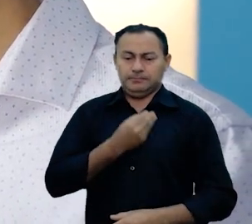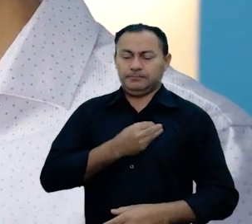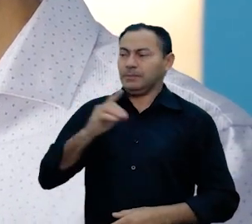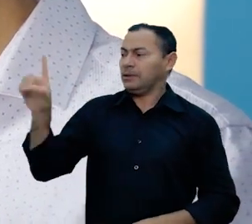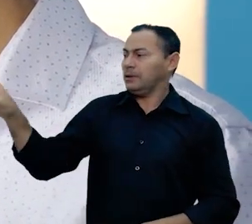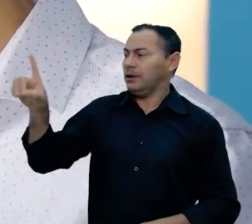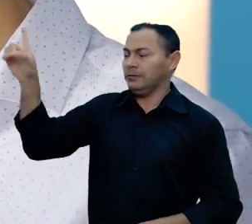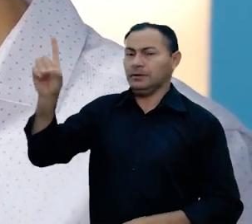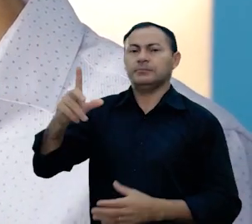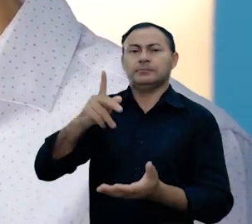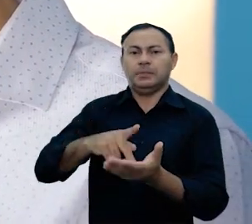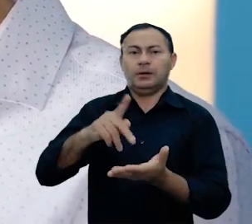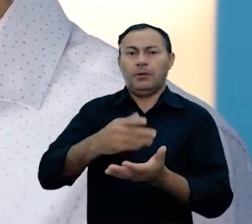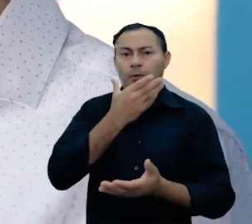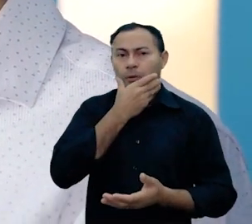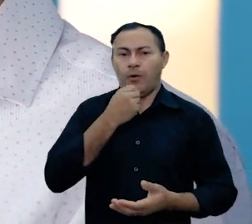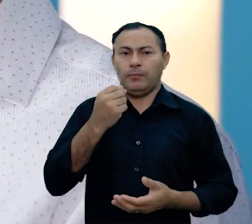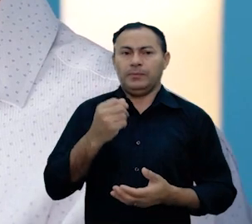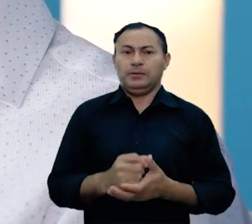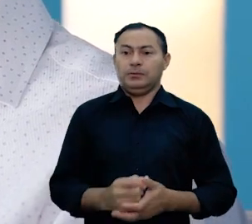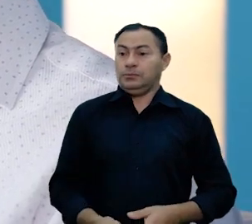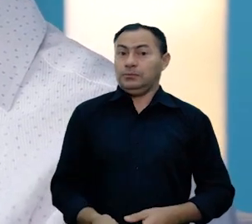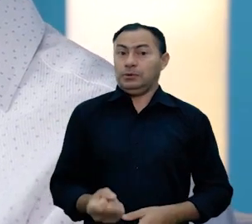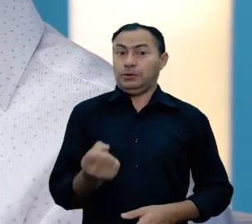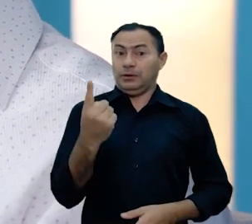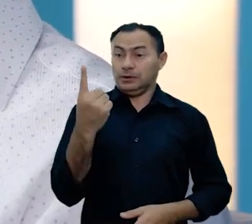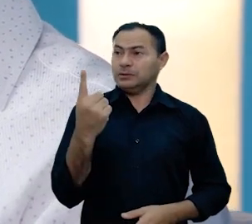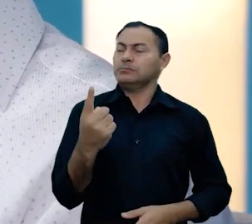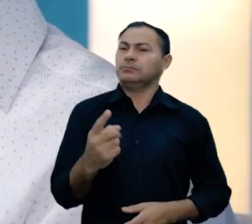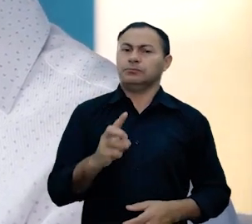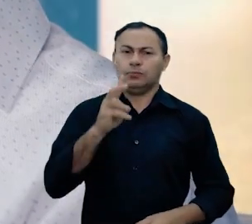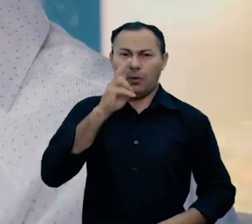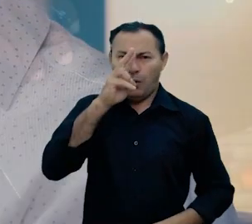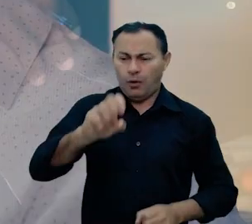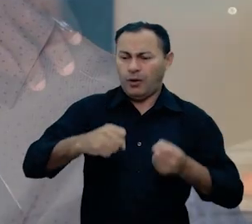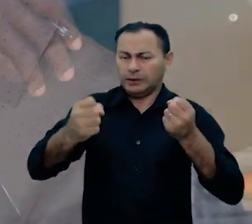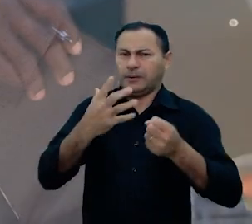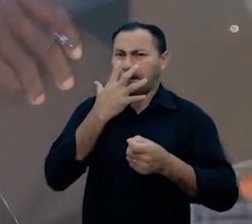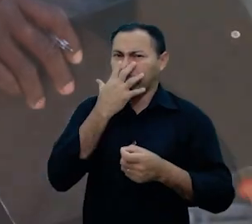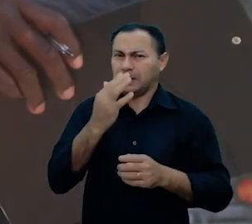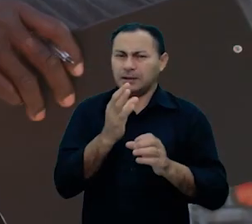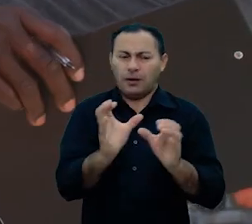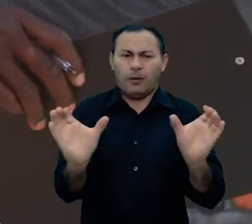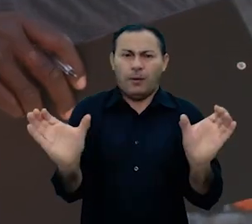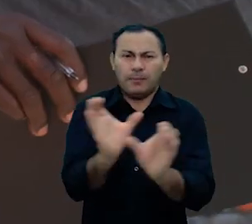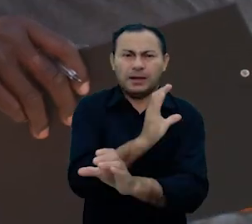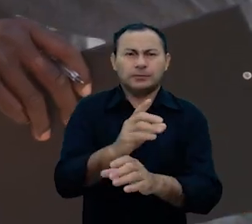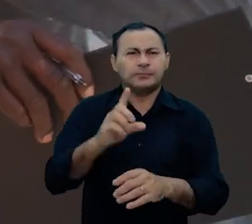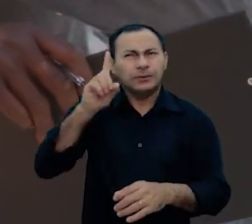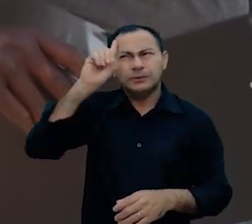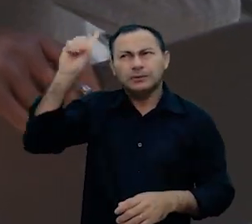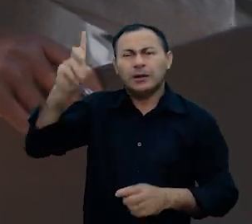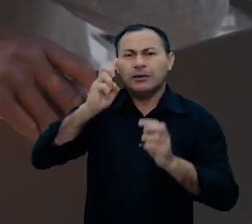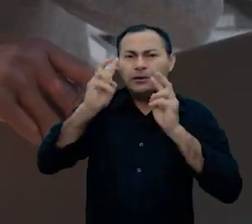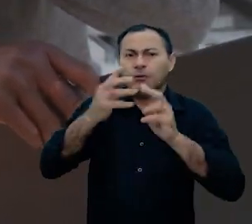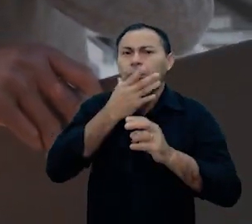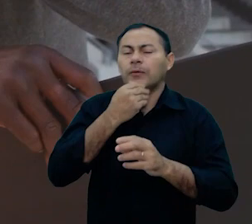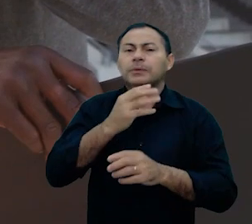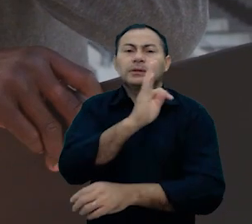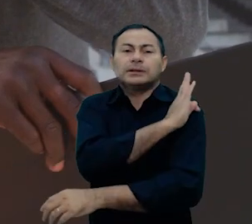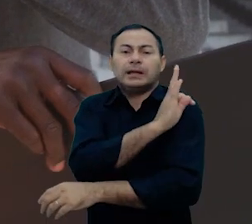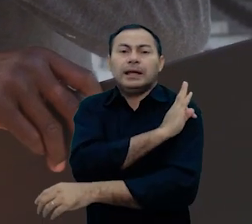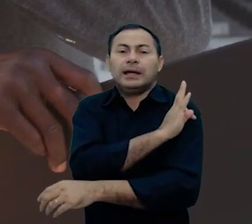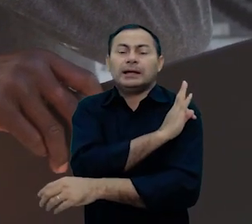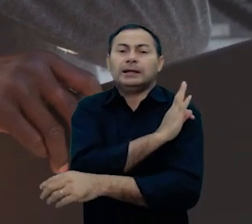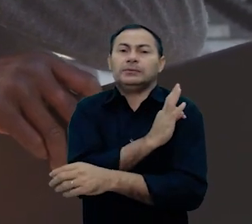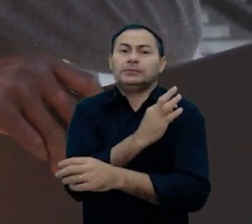vê que ele era realmente um homem incrível. Parece que ele era completo. Uma vez ouvi um técnico de atletismo dizer